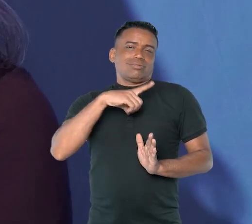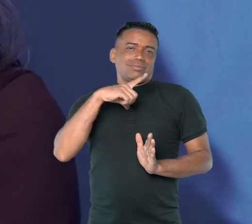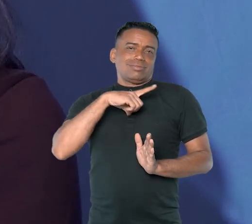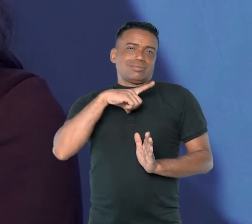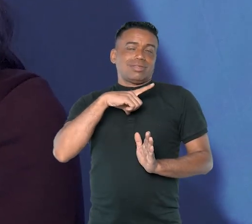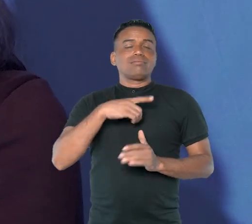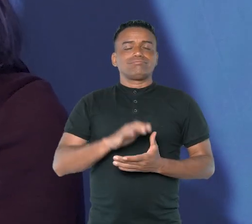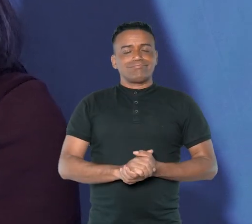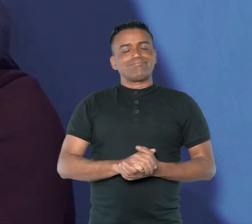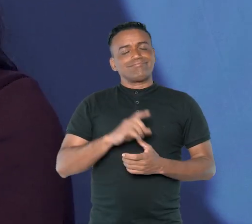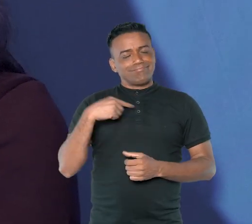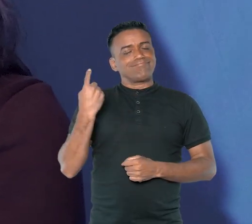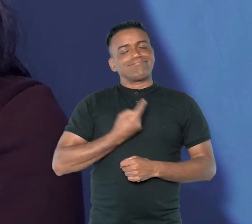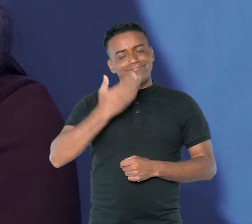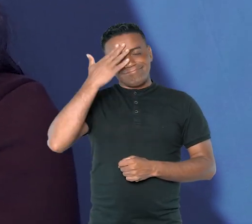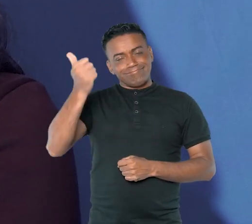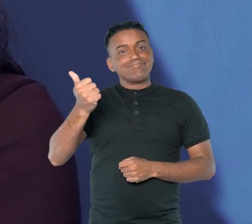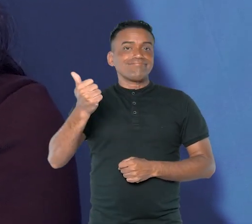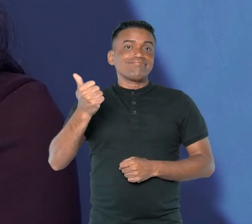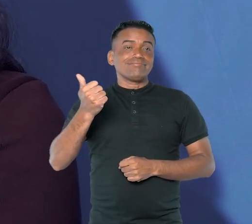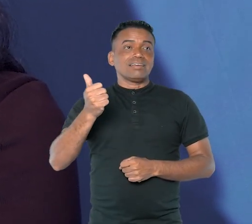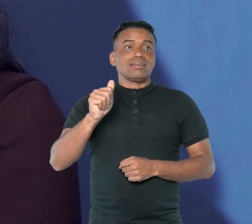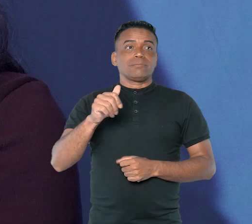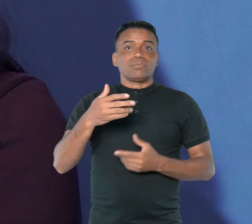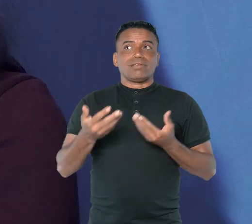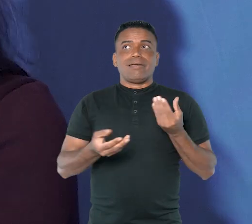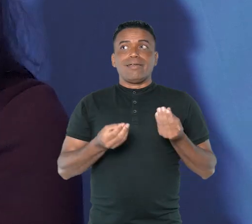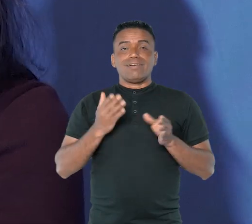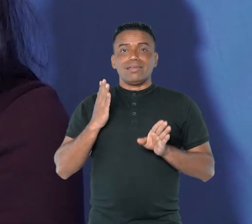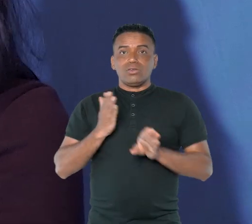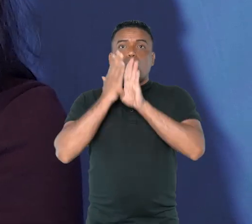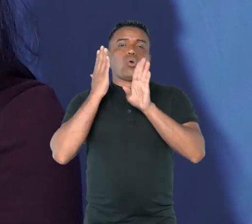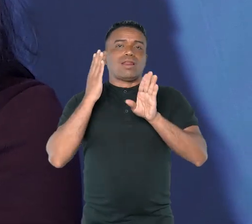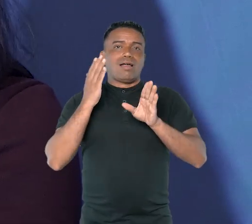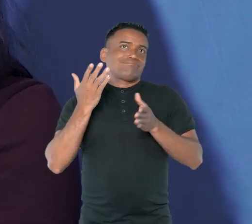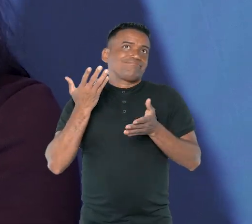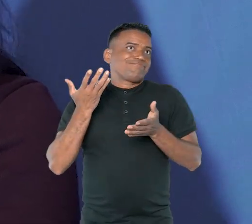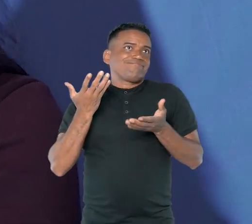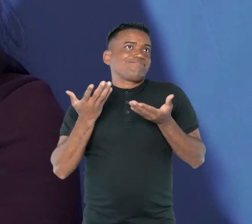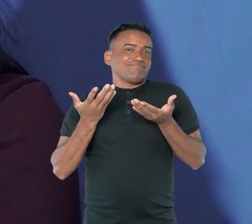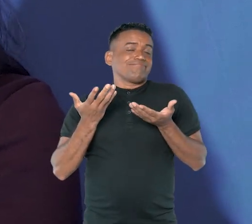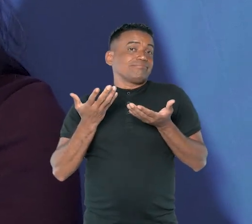A gente sabe que a gente vai encontrar alguma coisa